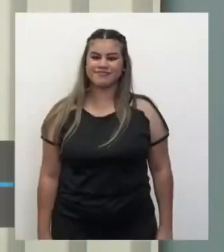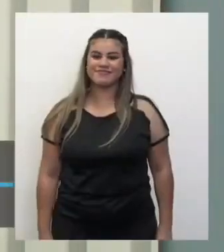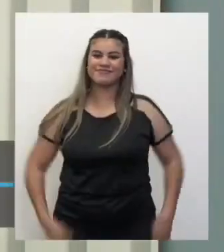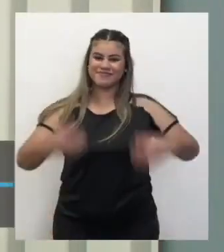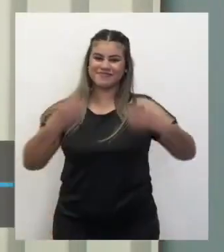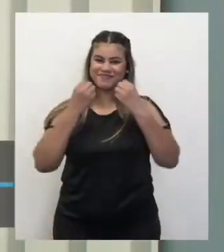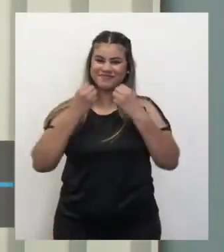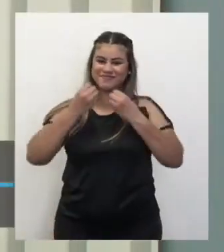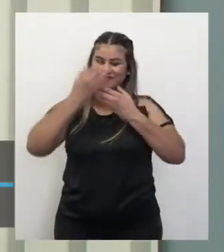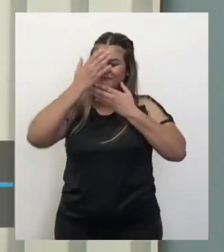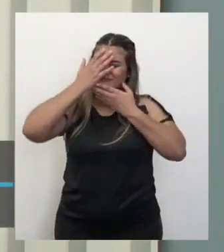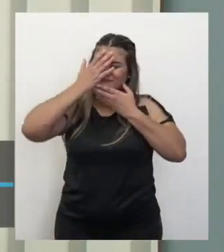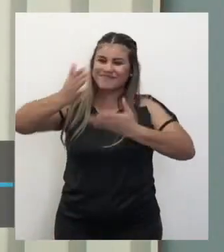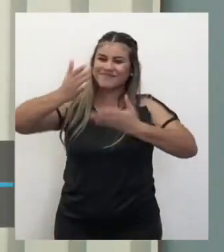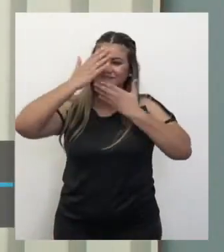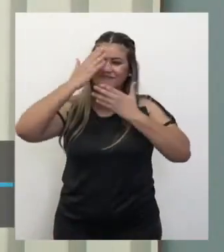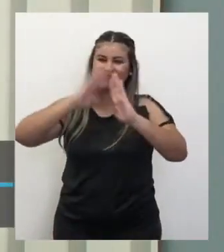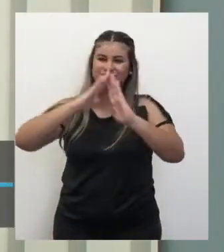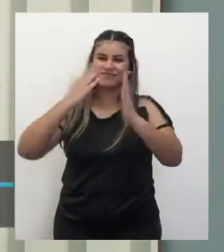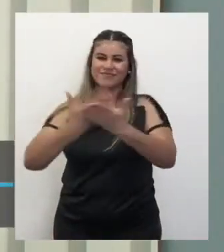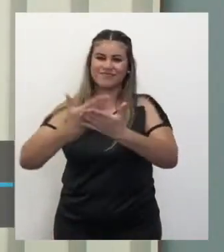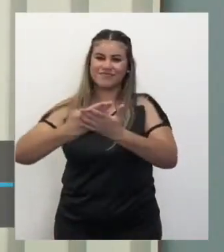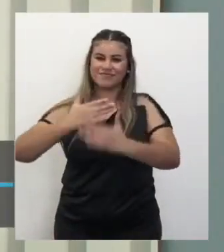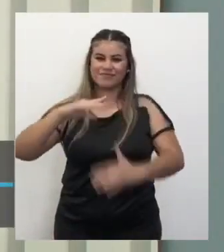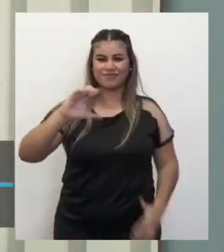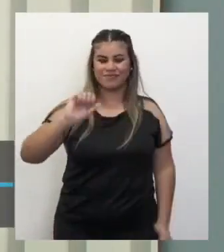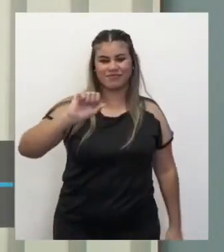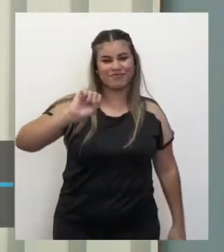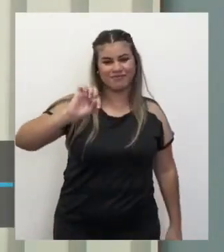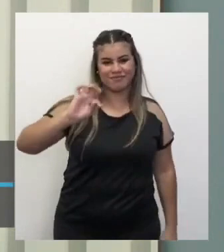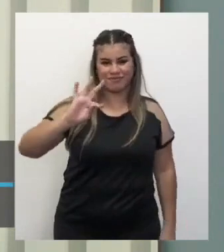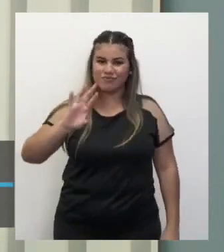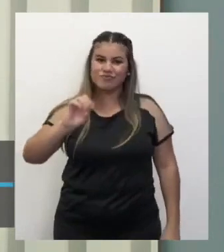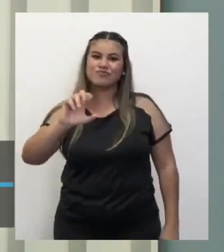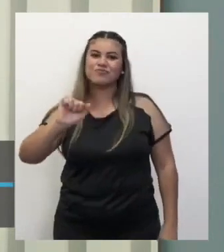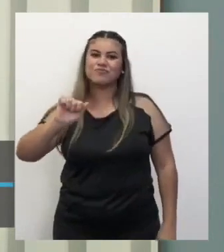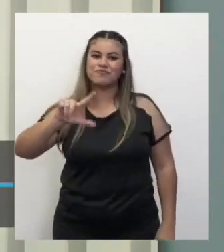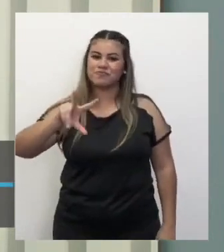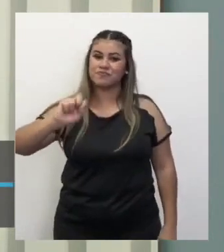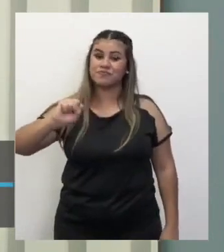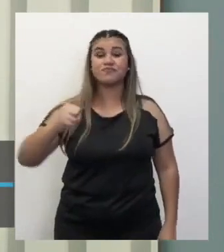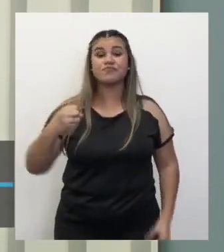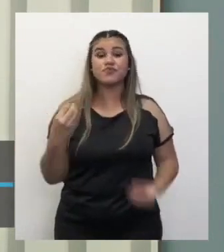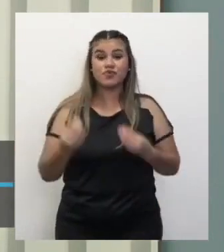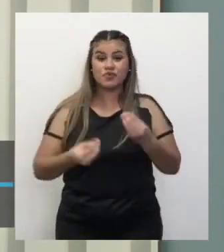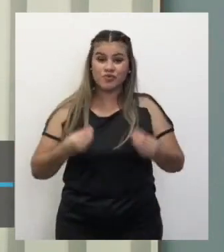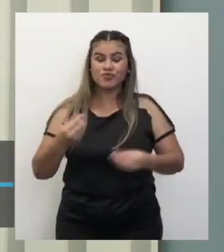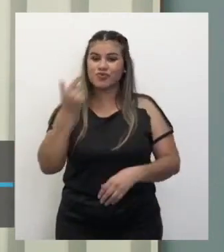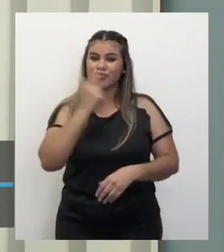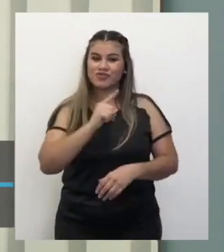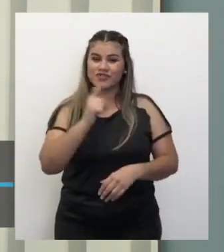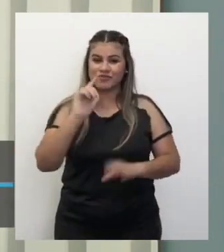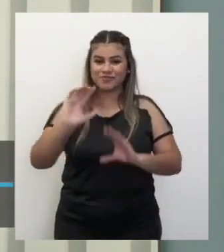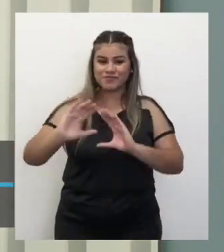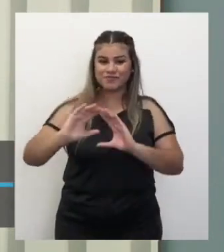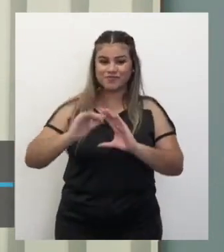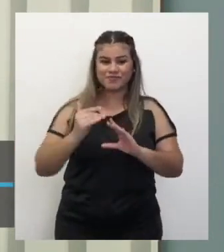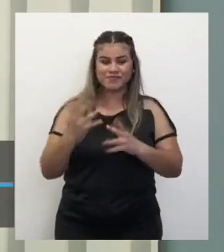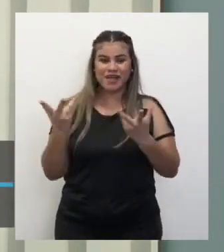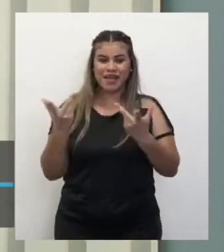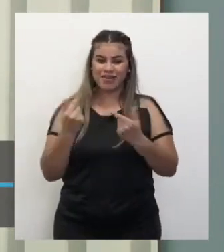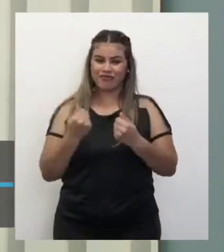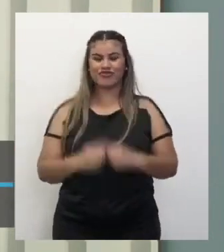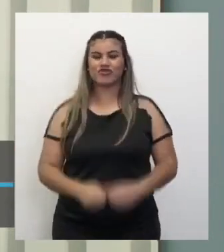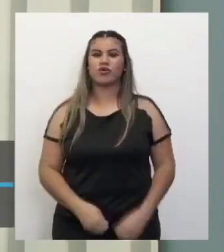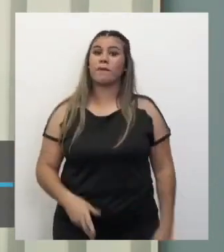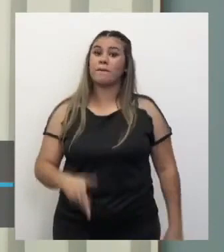Muito obrigado, Escola Estadual Castro Alves, por ter proporcionado um momento tão maravilhoso. Gente, é isto. Podem